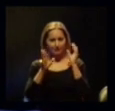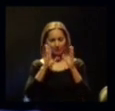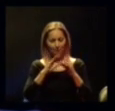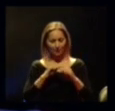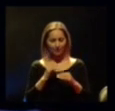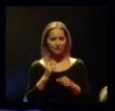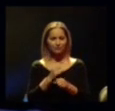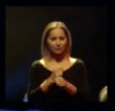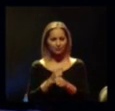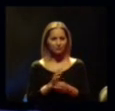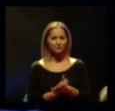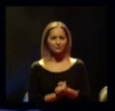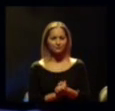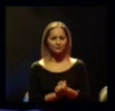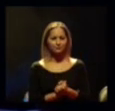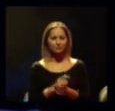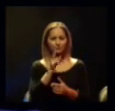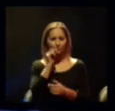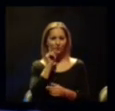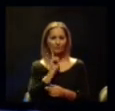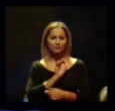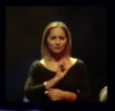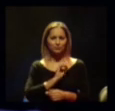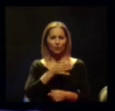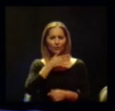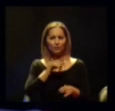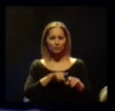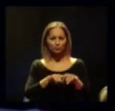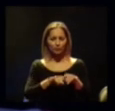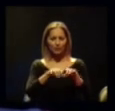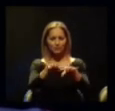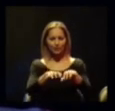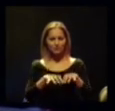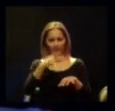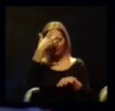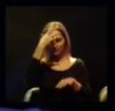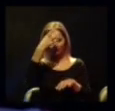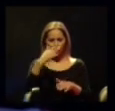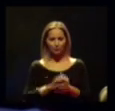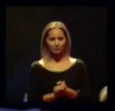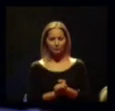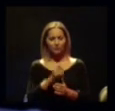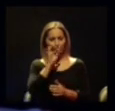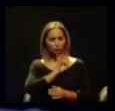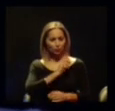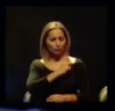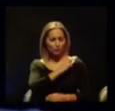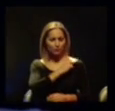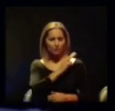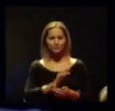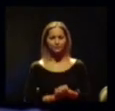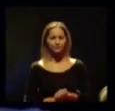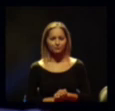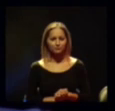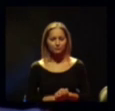autarcas, Senhoras e Srs. Deputados da Assembleia Municipal de Setúbal, Srs. Reitores,